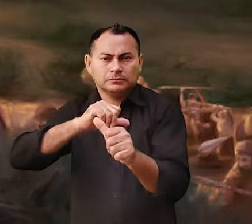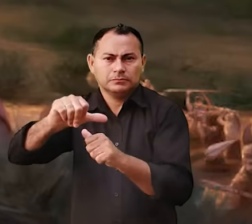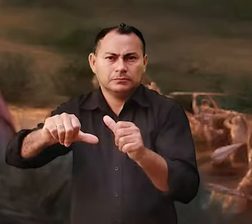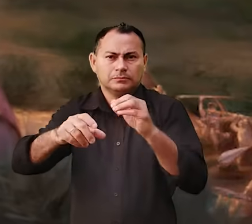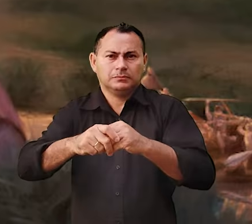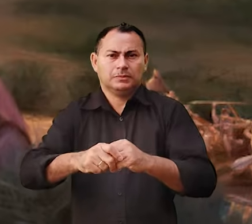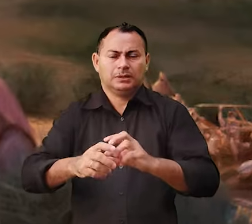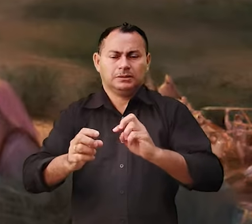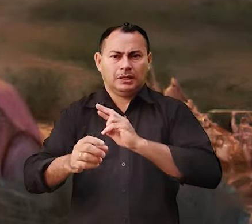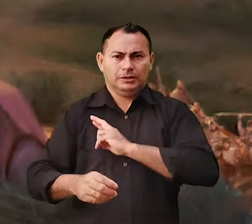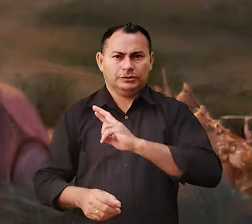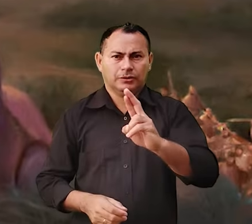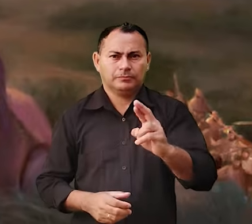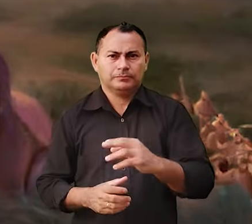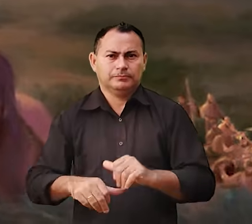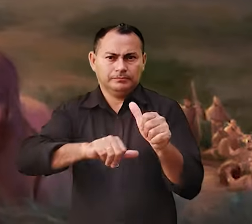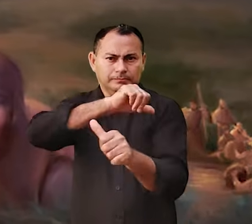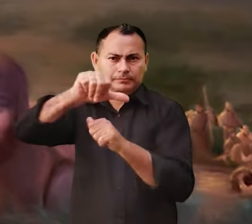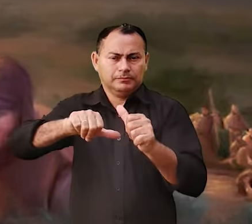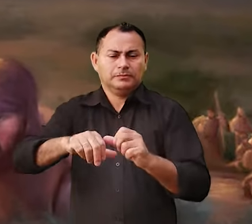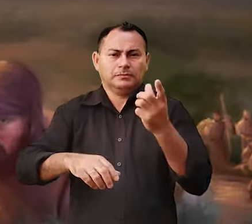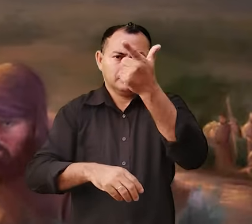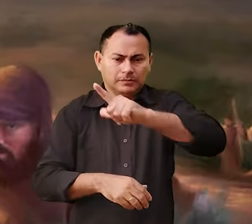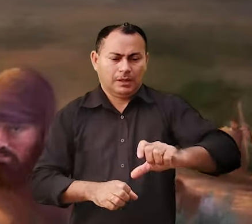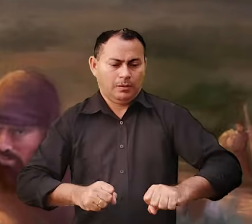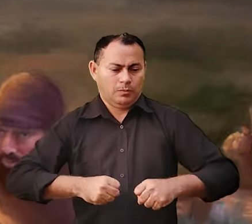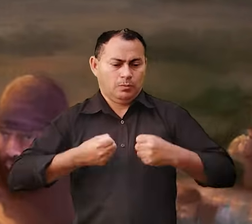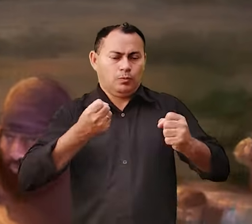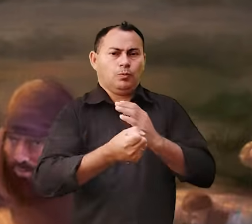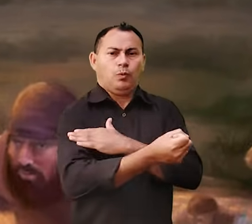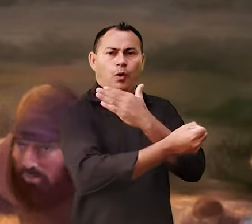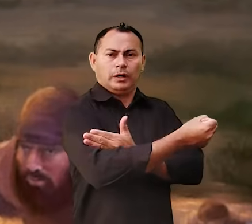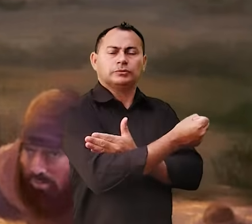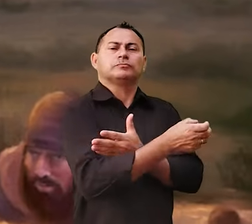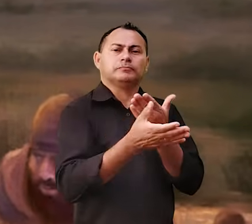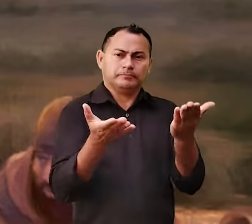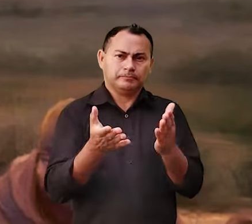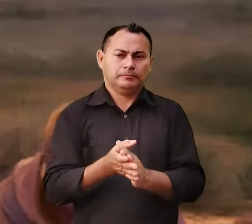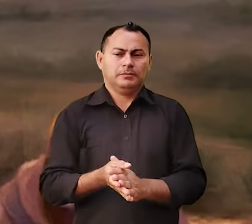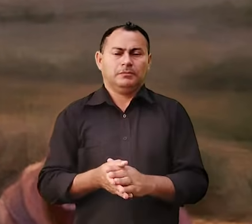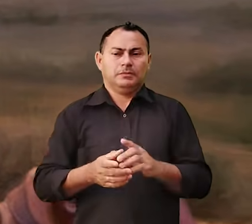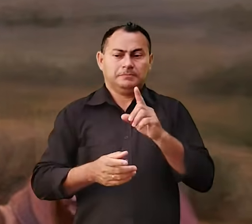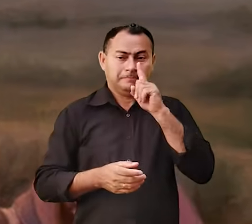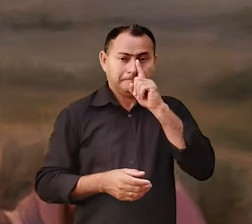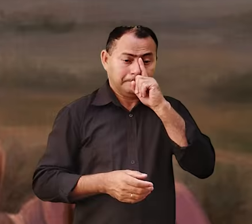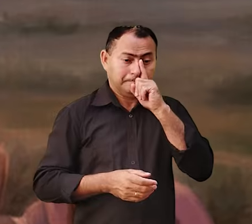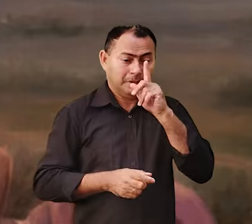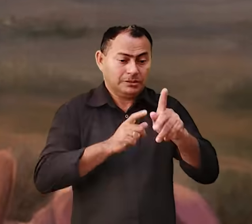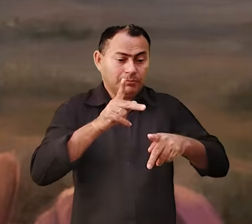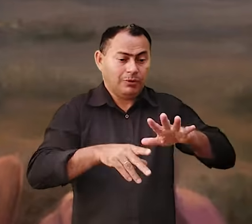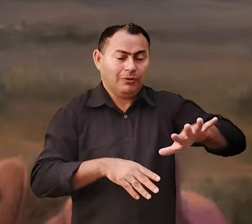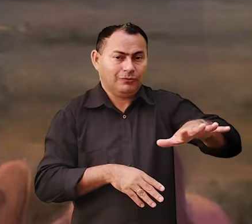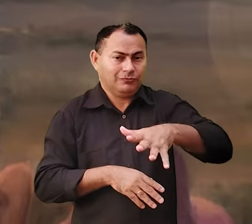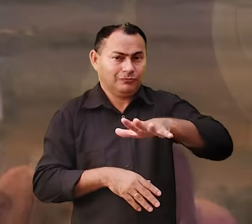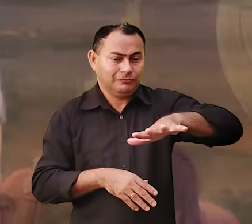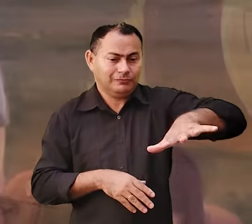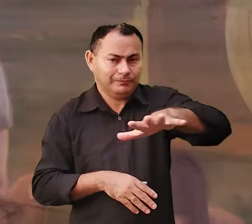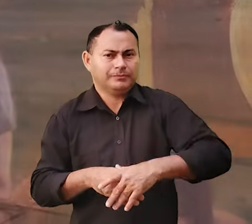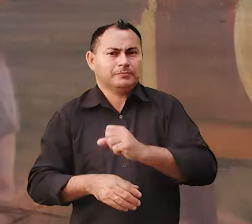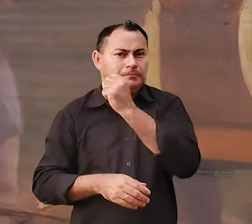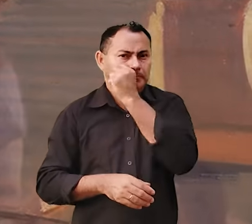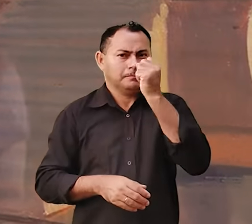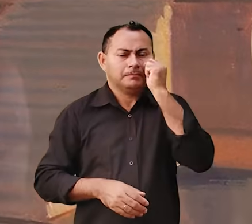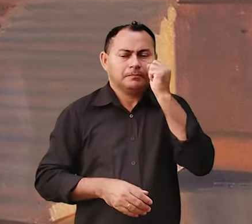e restabelecessem essa religião, se tornariam novamente fortes, consequentemente, uma ameaça para eles.